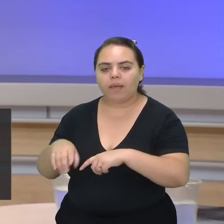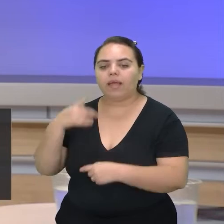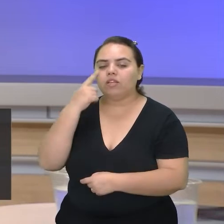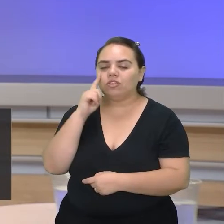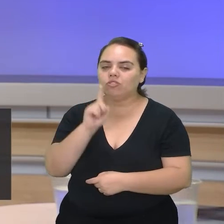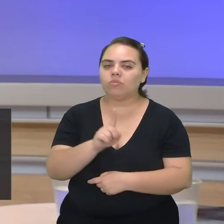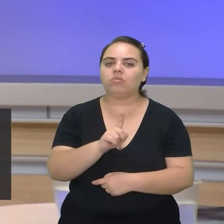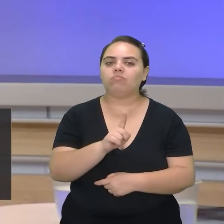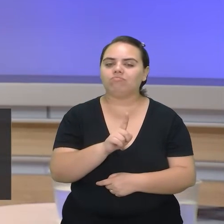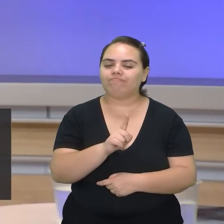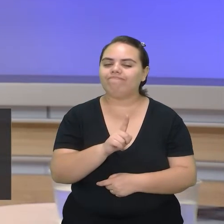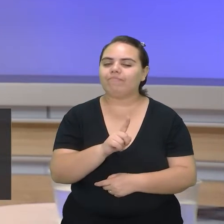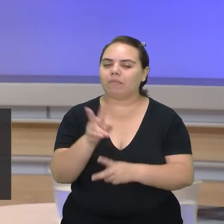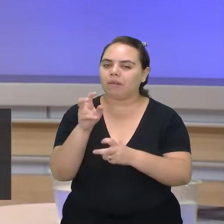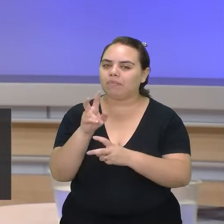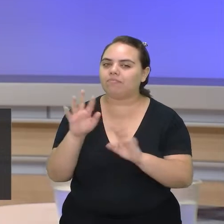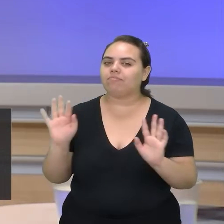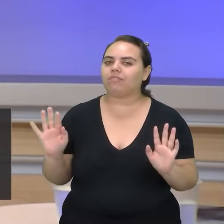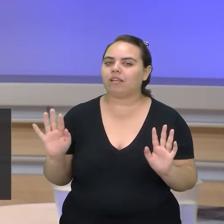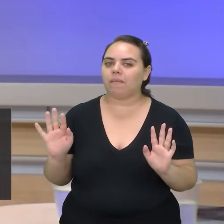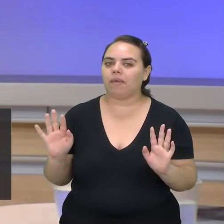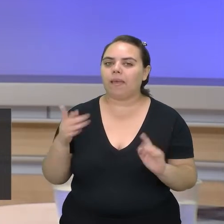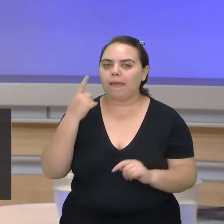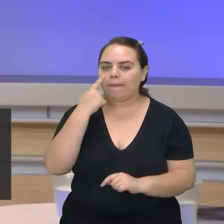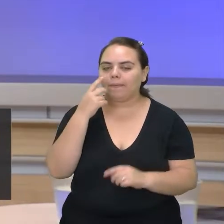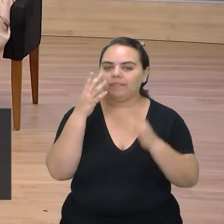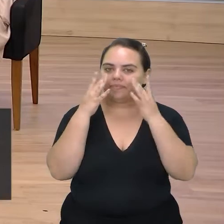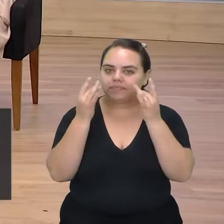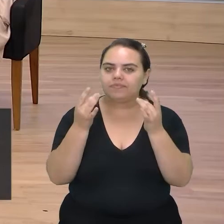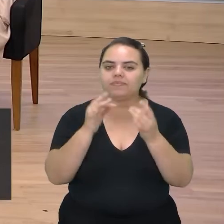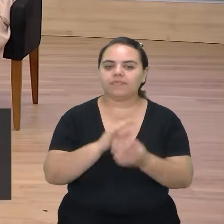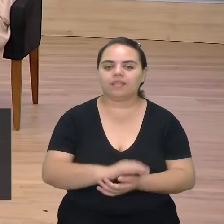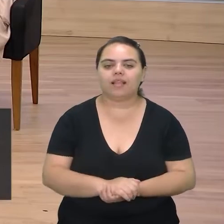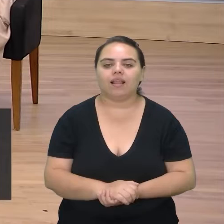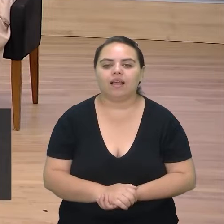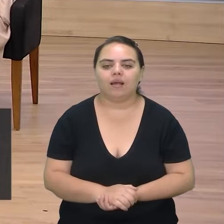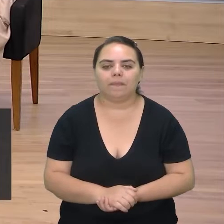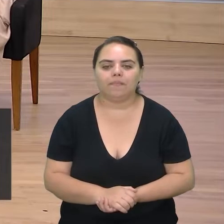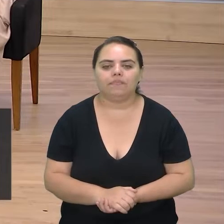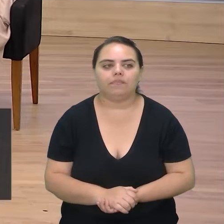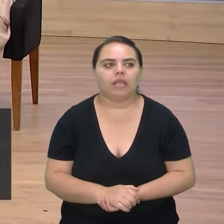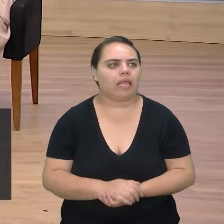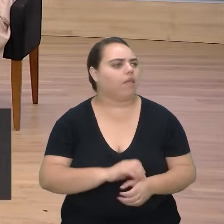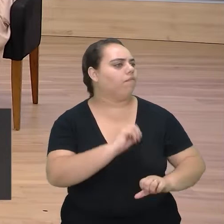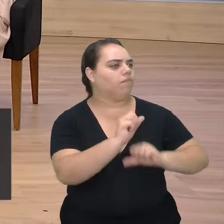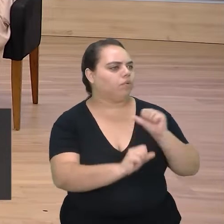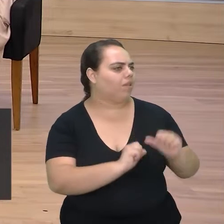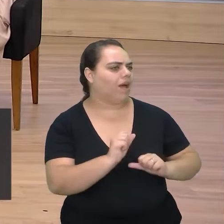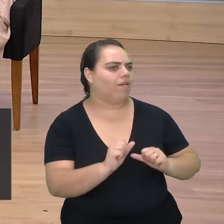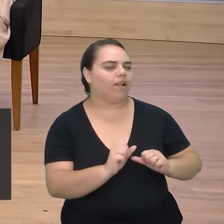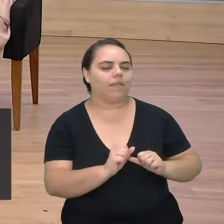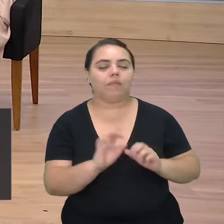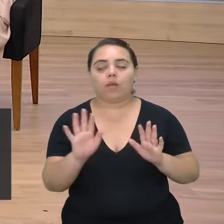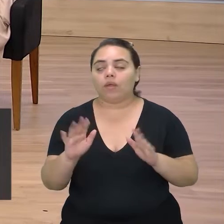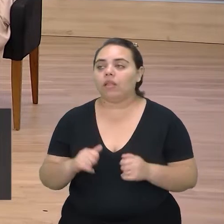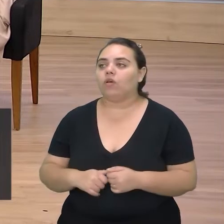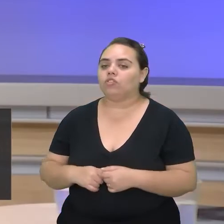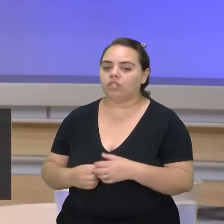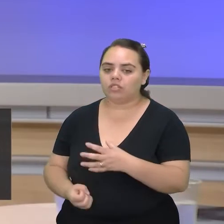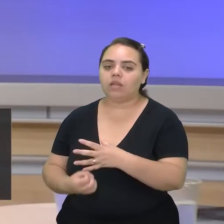isso, além das espécies de Mata Atlântica. Vocês fizeram a inserção? Então, a gente sempre planta no